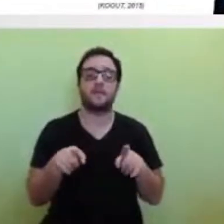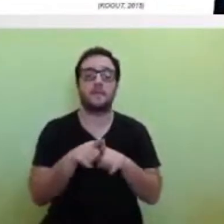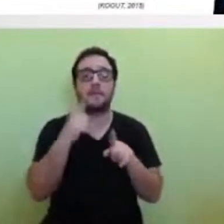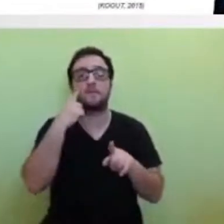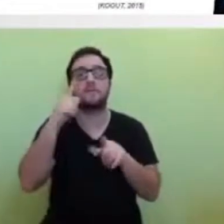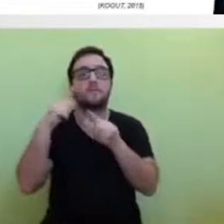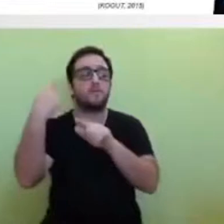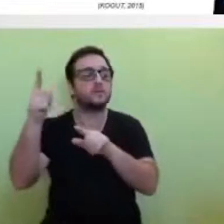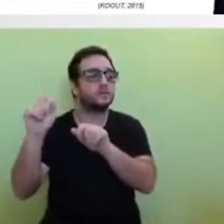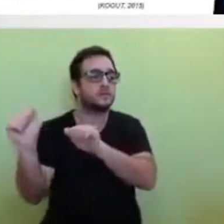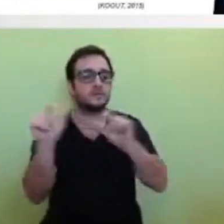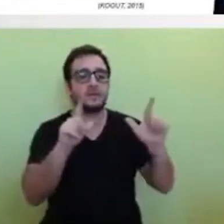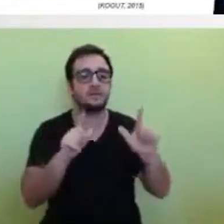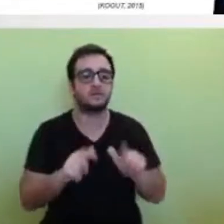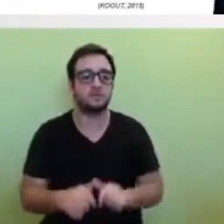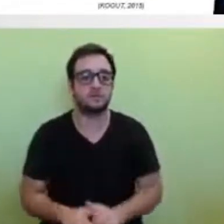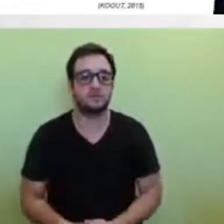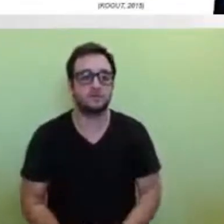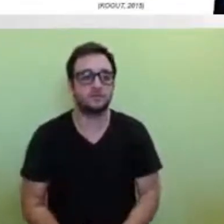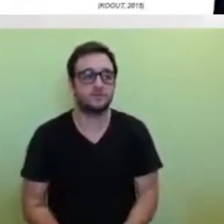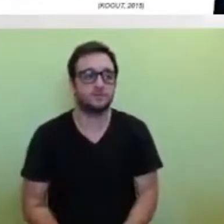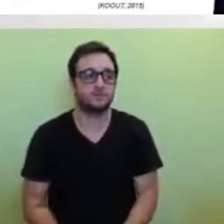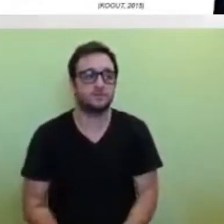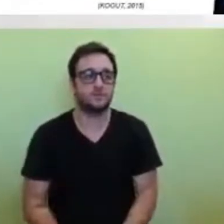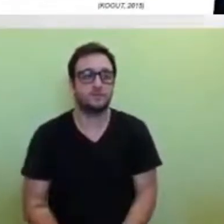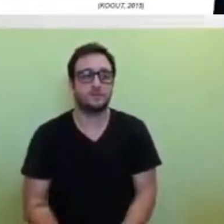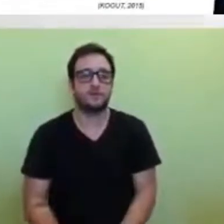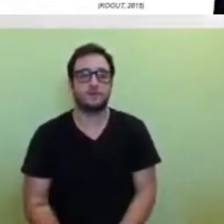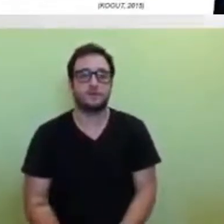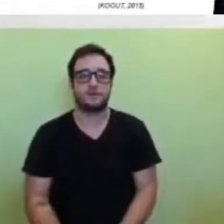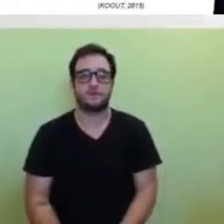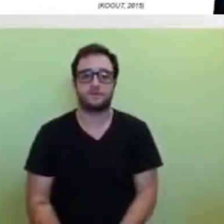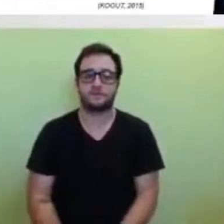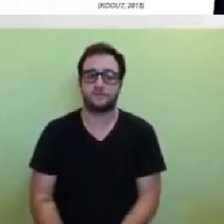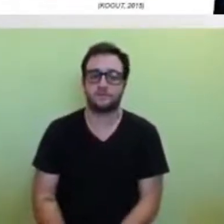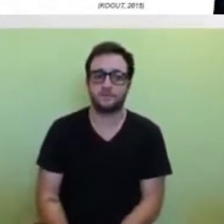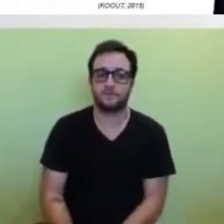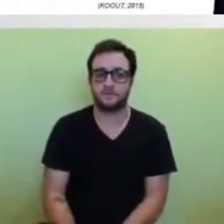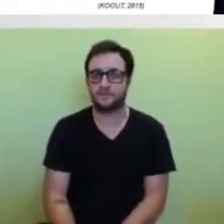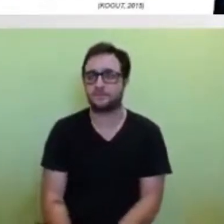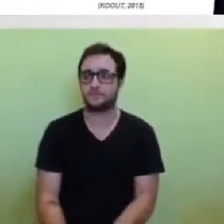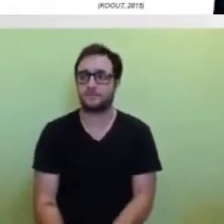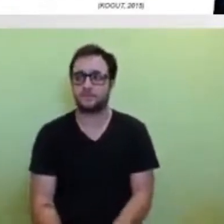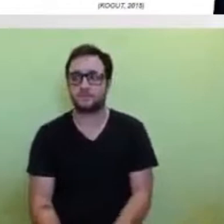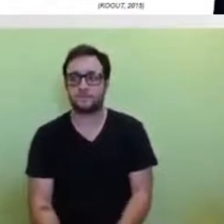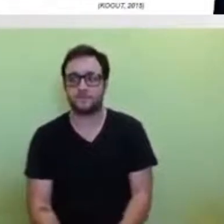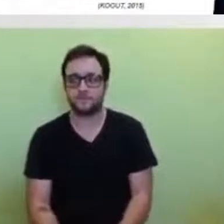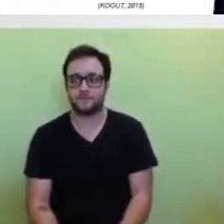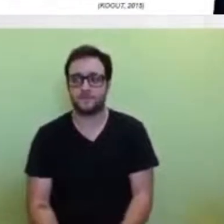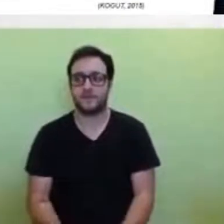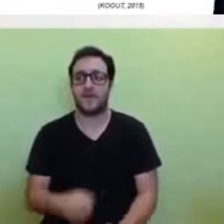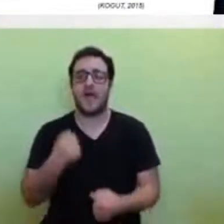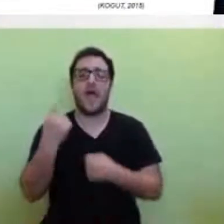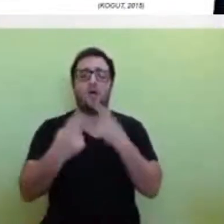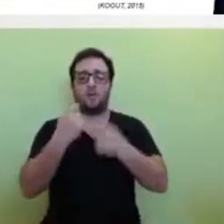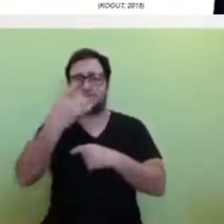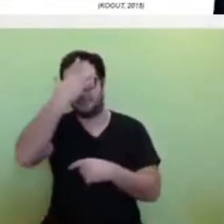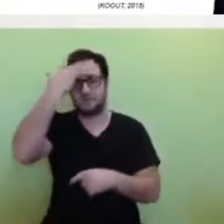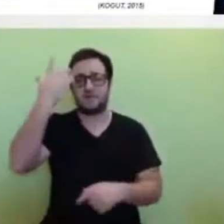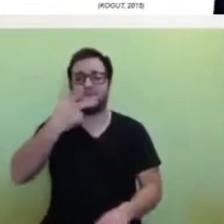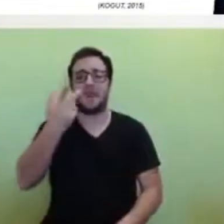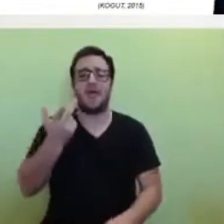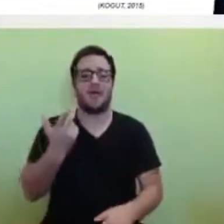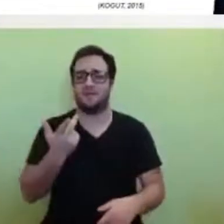Vale, tá aí, professor? Tá. Que alguns dizem assim, não é possível escrever